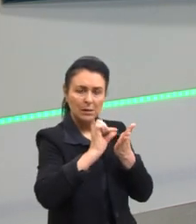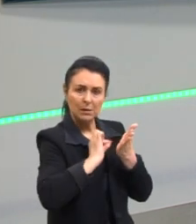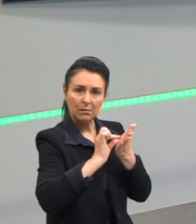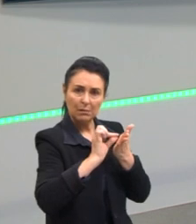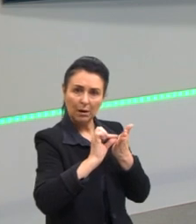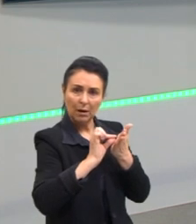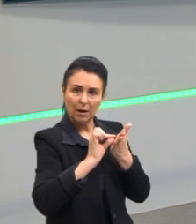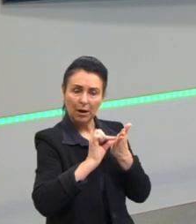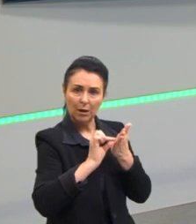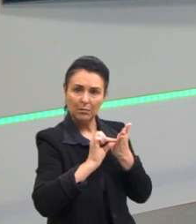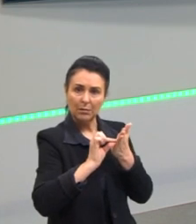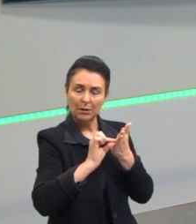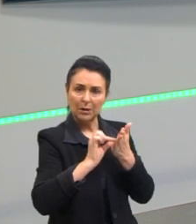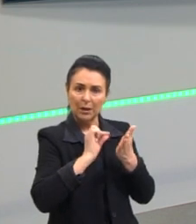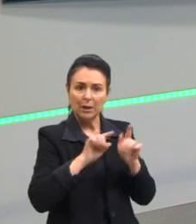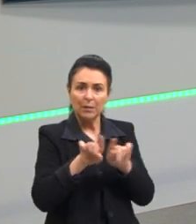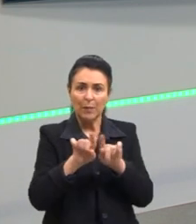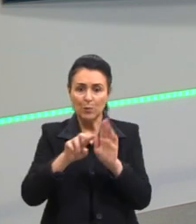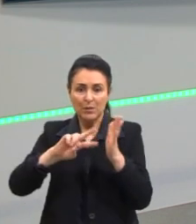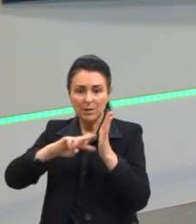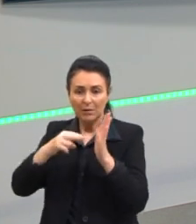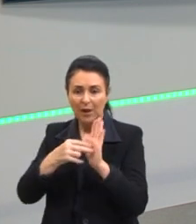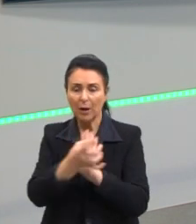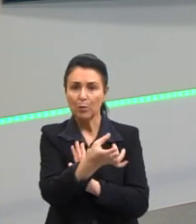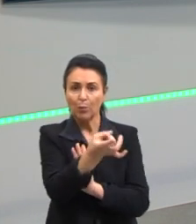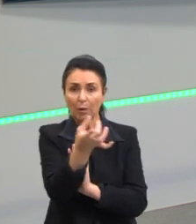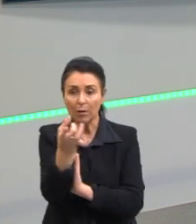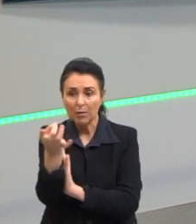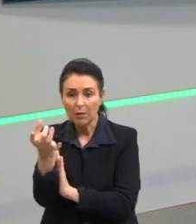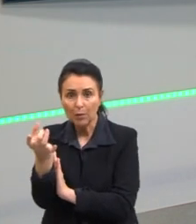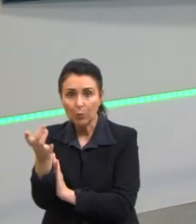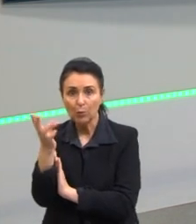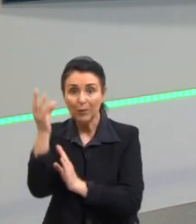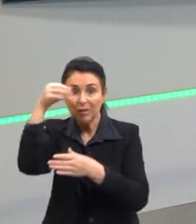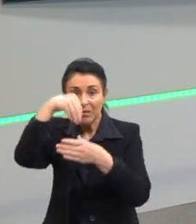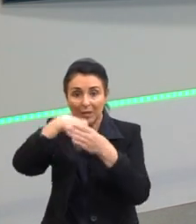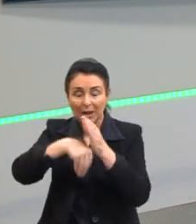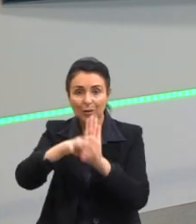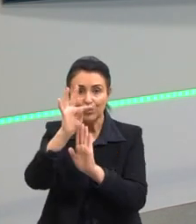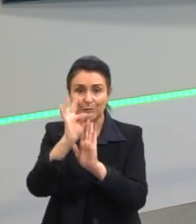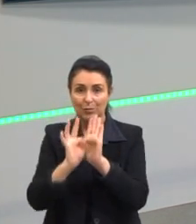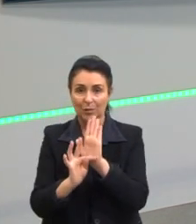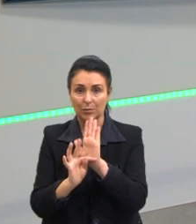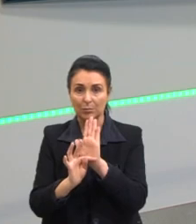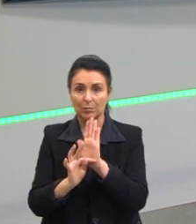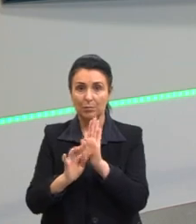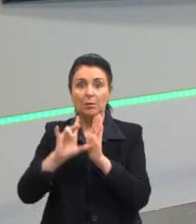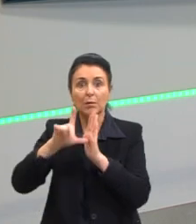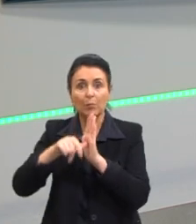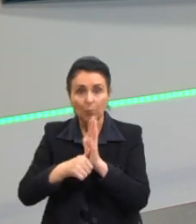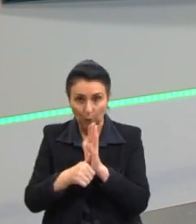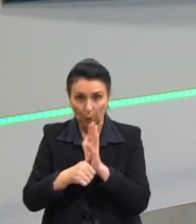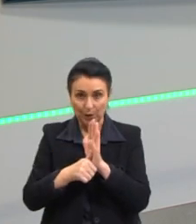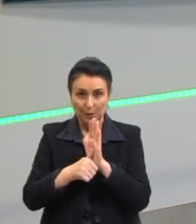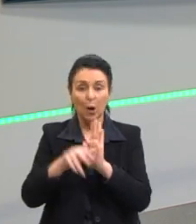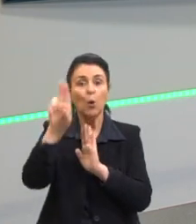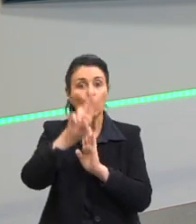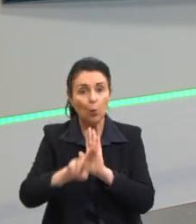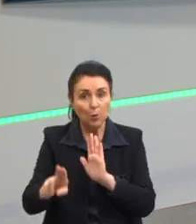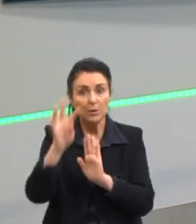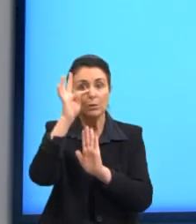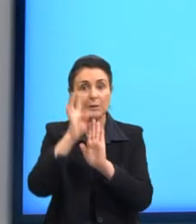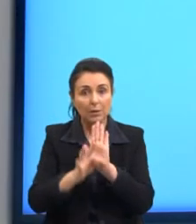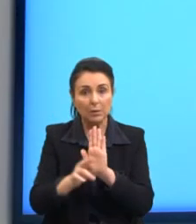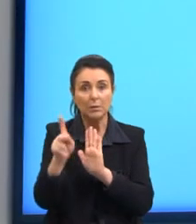identifica o significado de cada um né e depois a gente pega esse texto bom